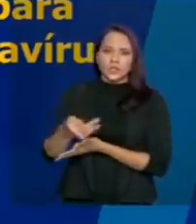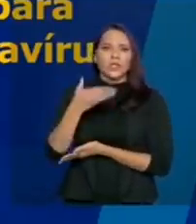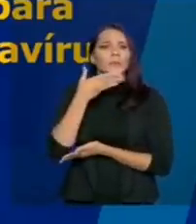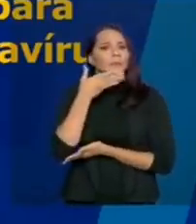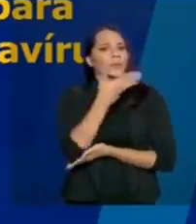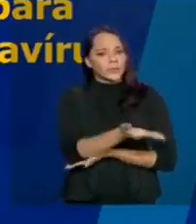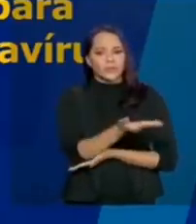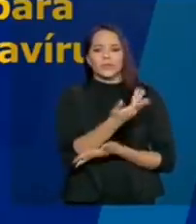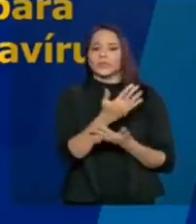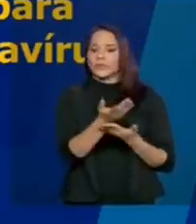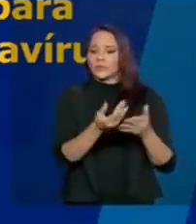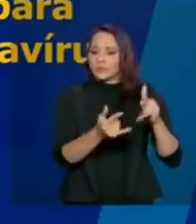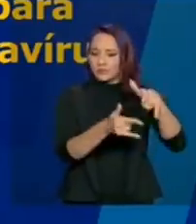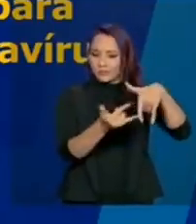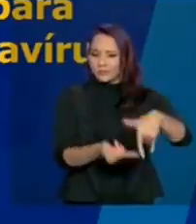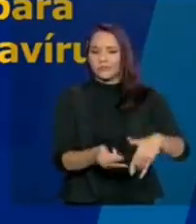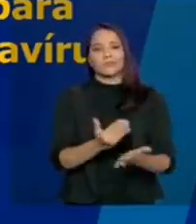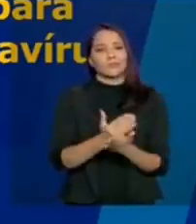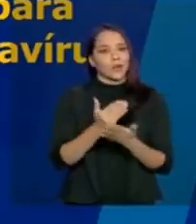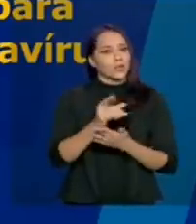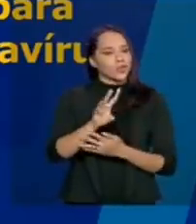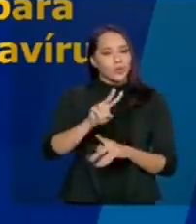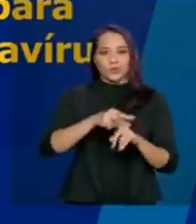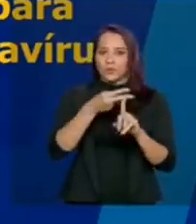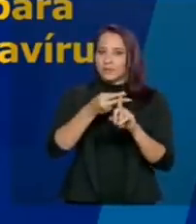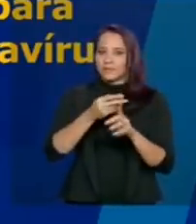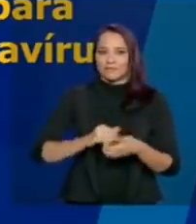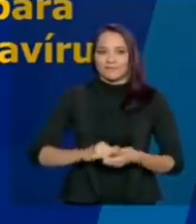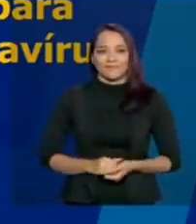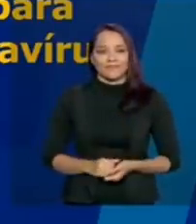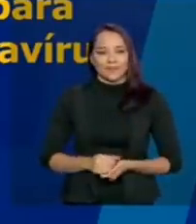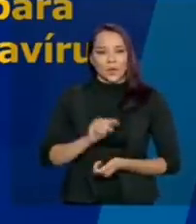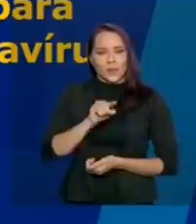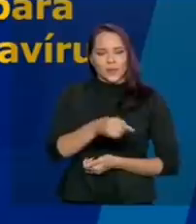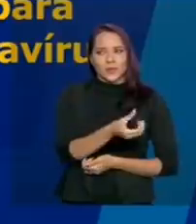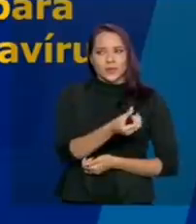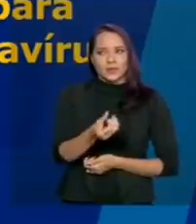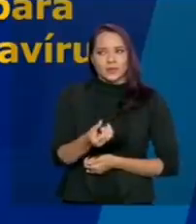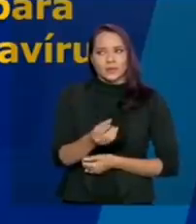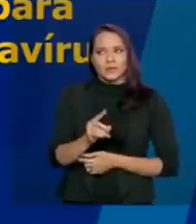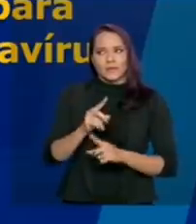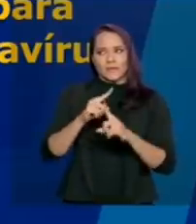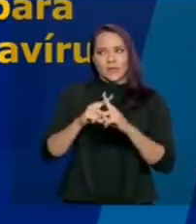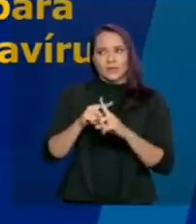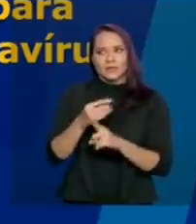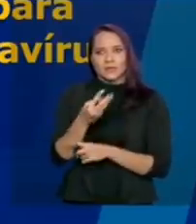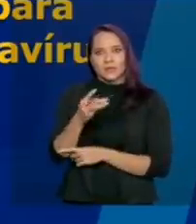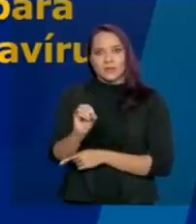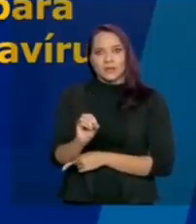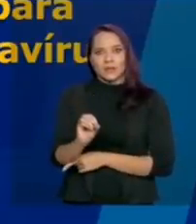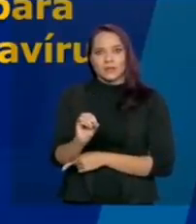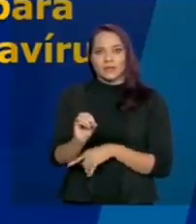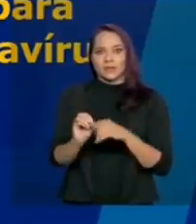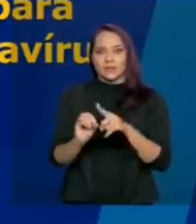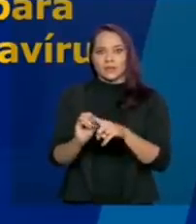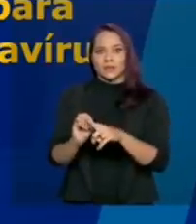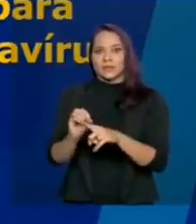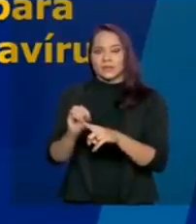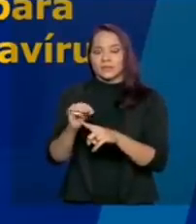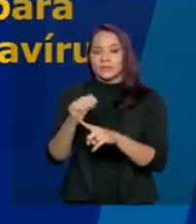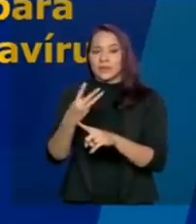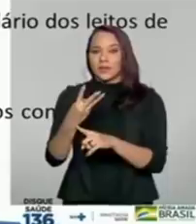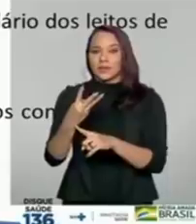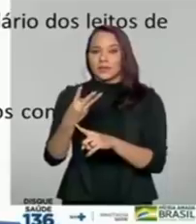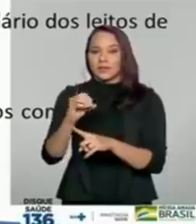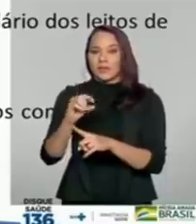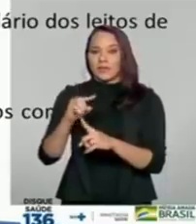leitos. É só multiplicar. Então, 1.600 vezes 30, 30 vezes 7.000. Pode